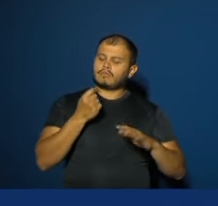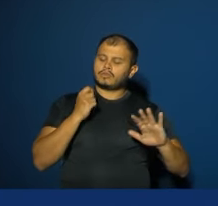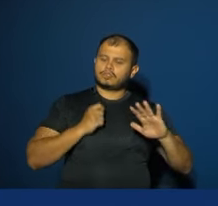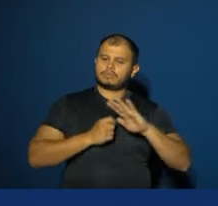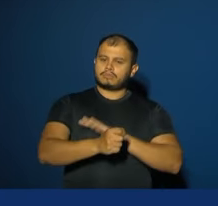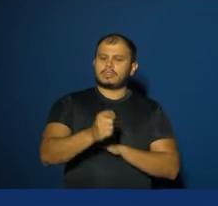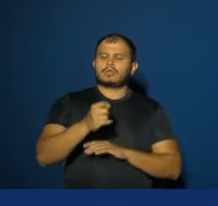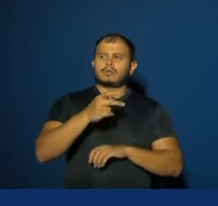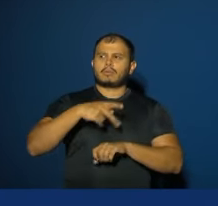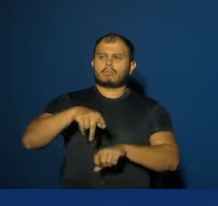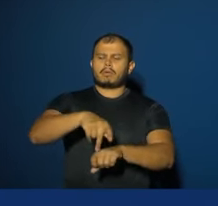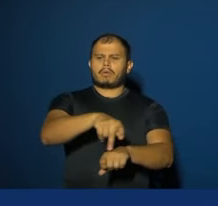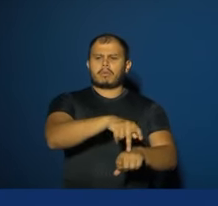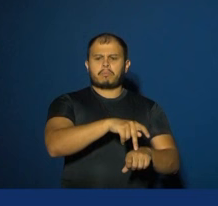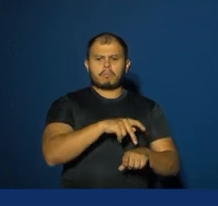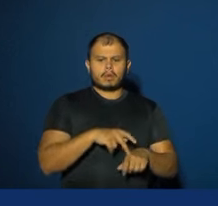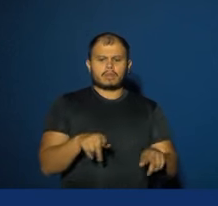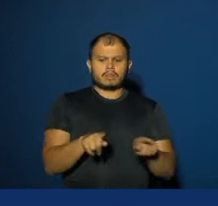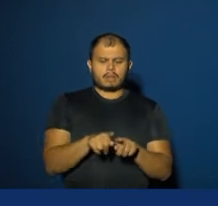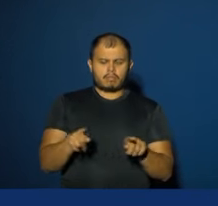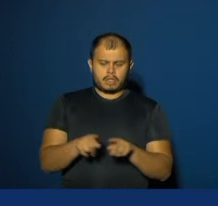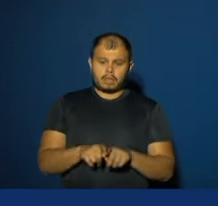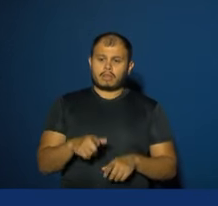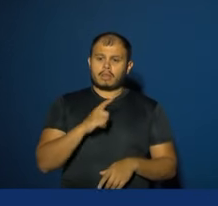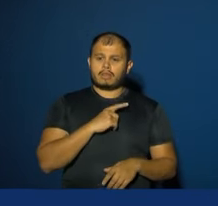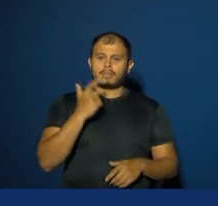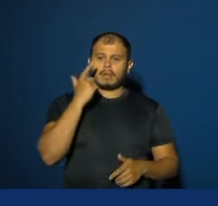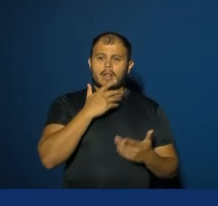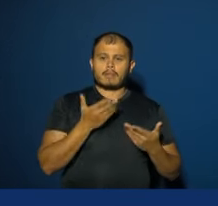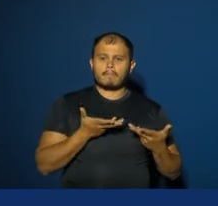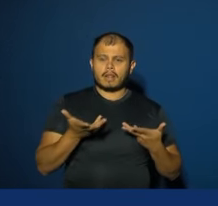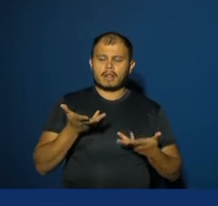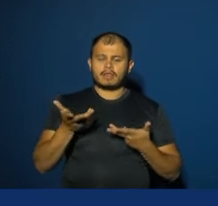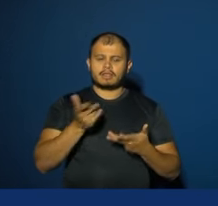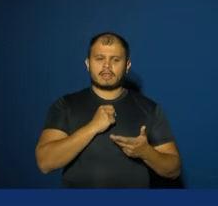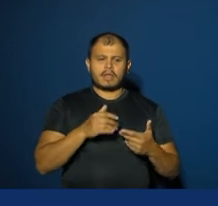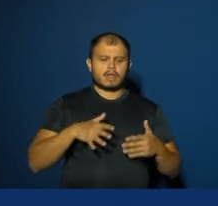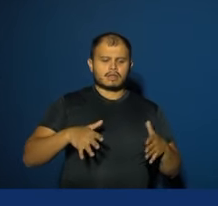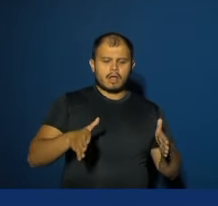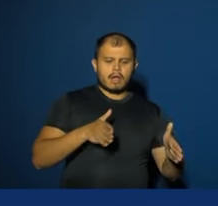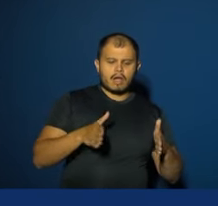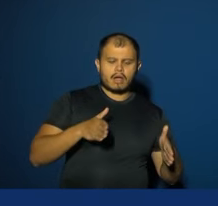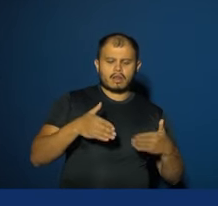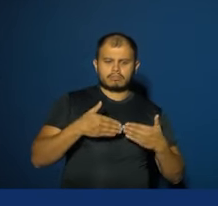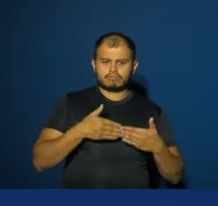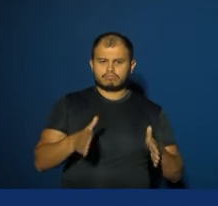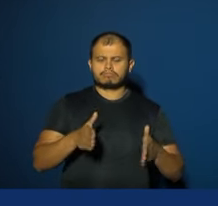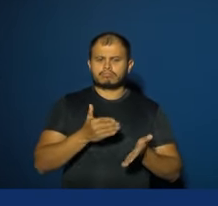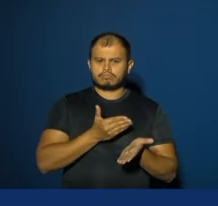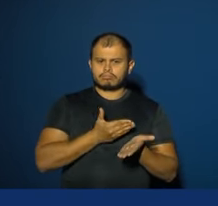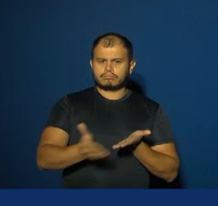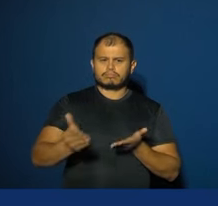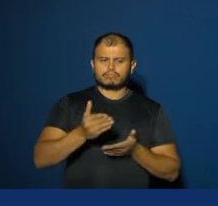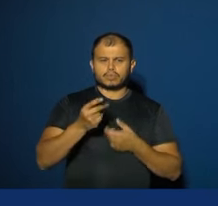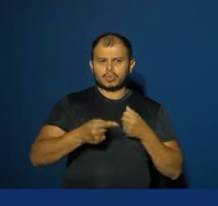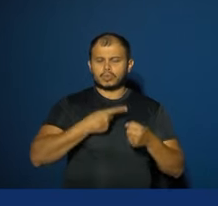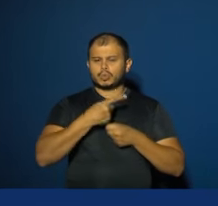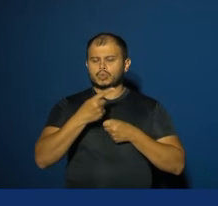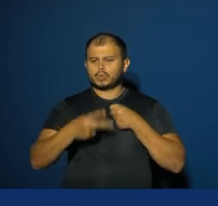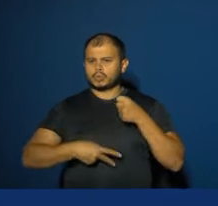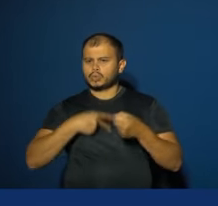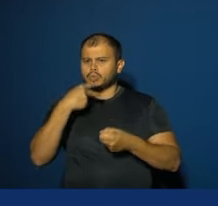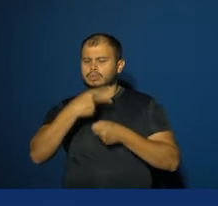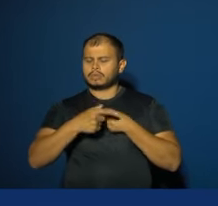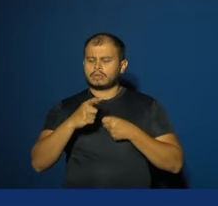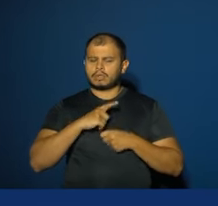e investimentos eh nacionais obviamente que as rentabilidades nesse momento nessa janela Inicial 1 do anos são rentabilidades que podem ser um pouco